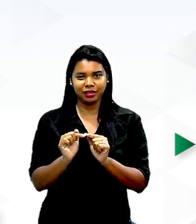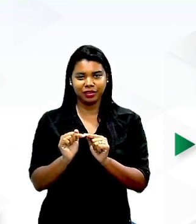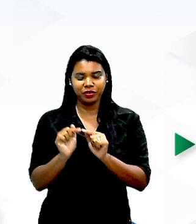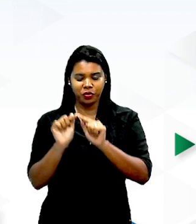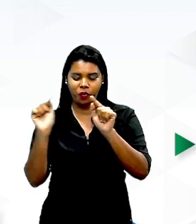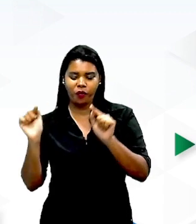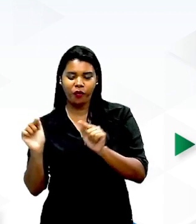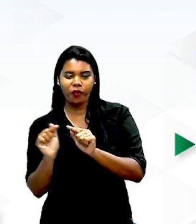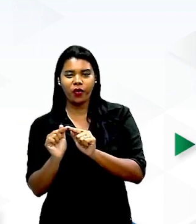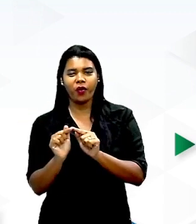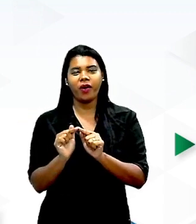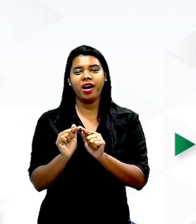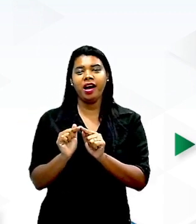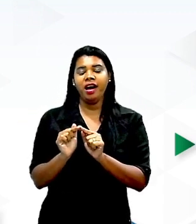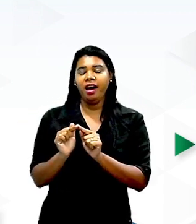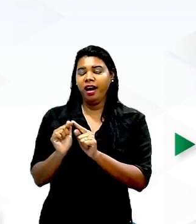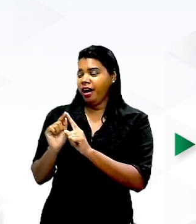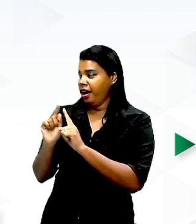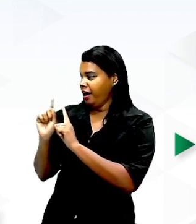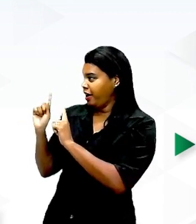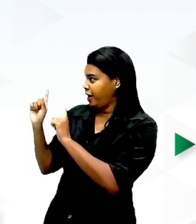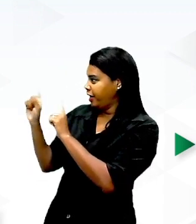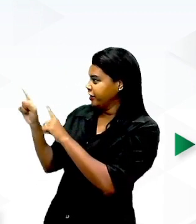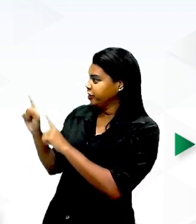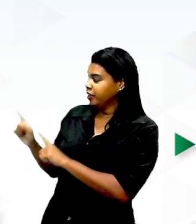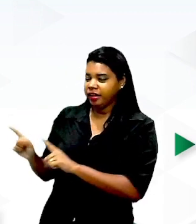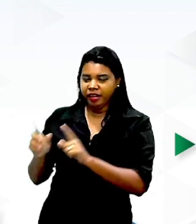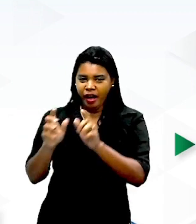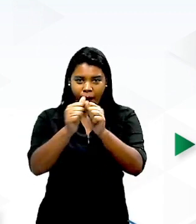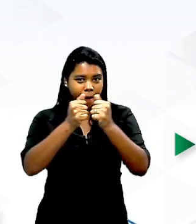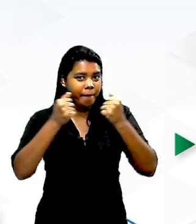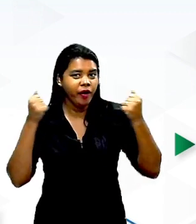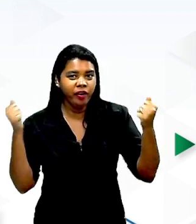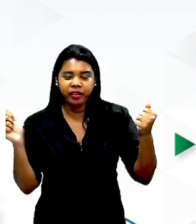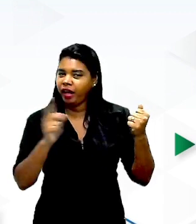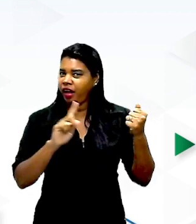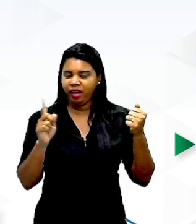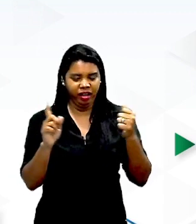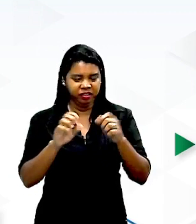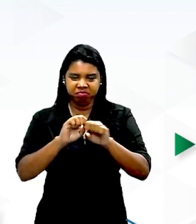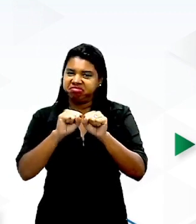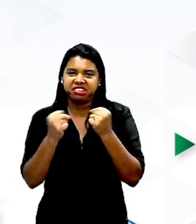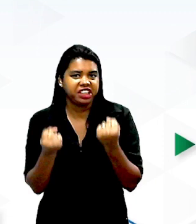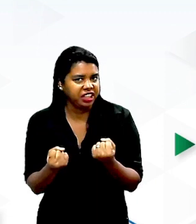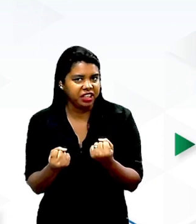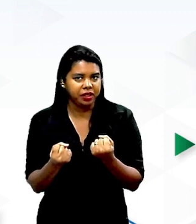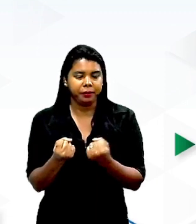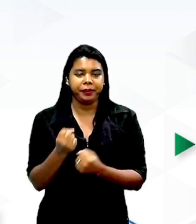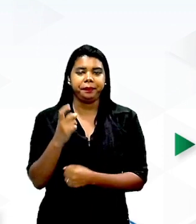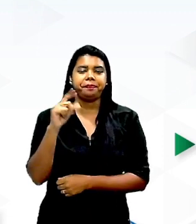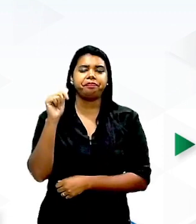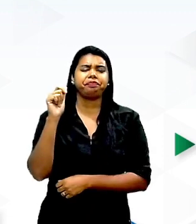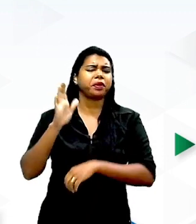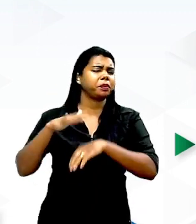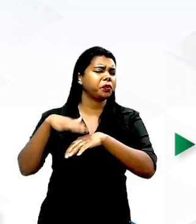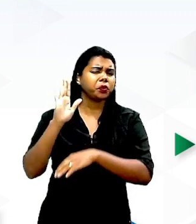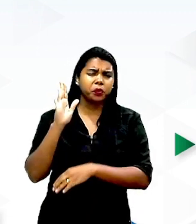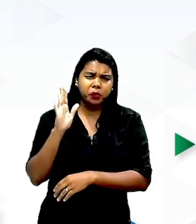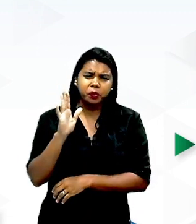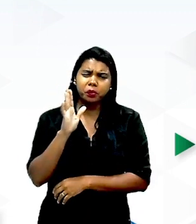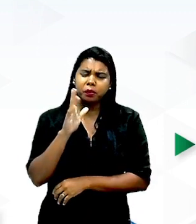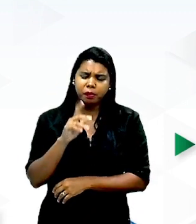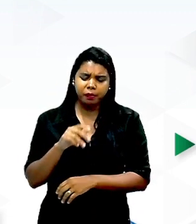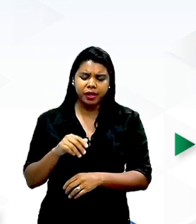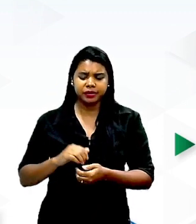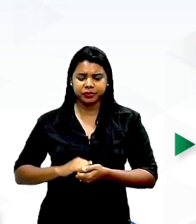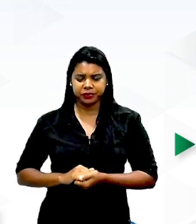retângulos, tá bom? E aí dá uma rigidez. A porteira, ela não se desmonta facilmente, ela dura muito mais e isso